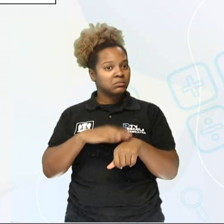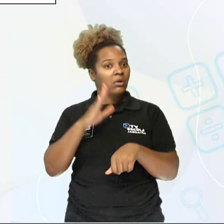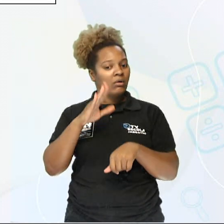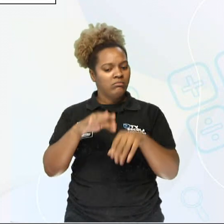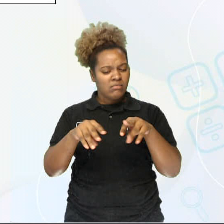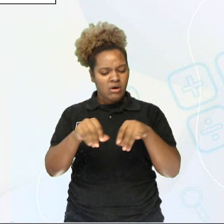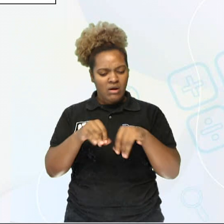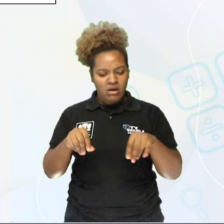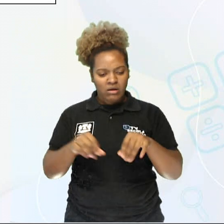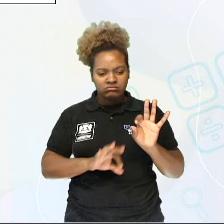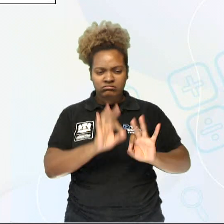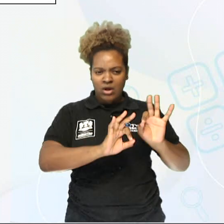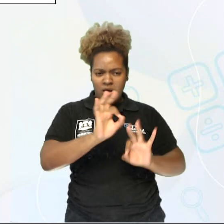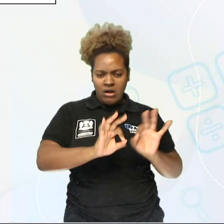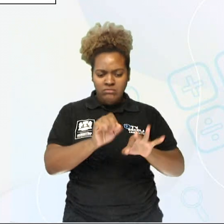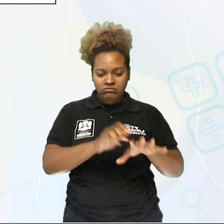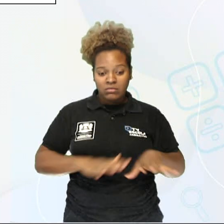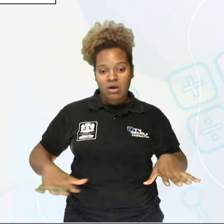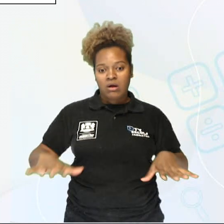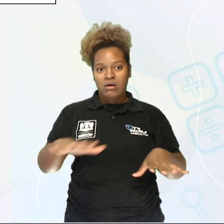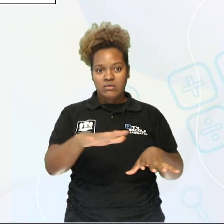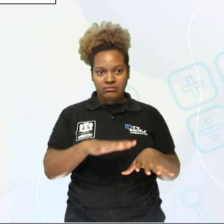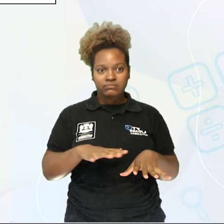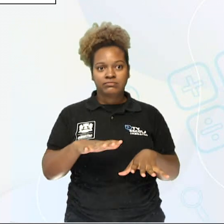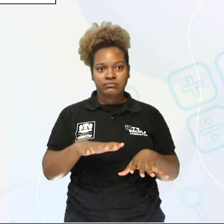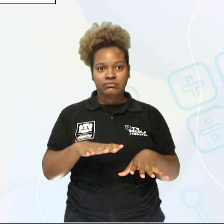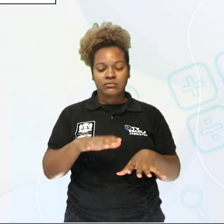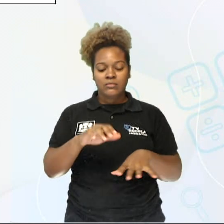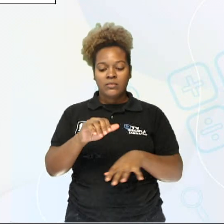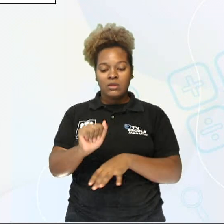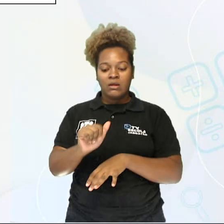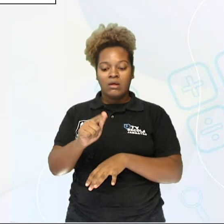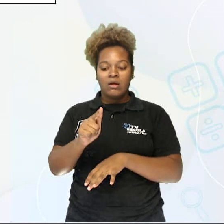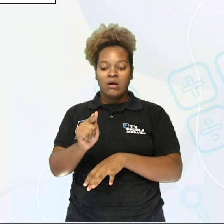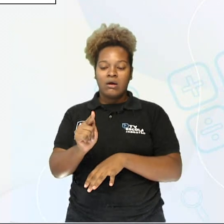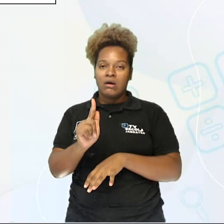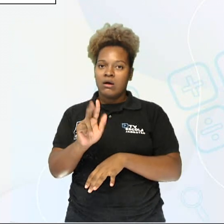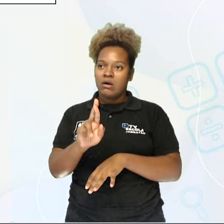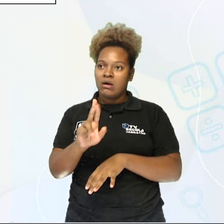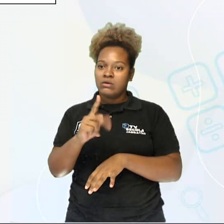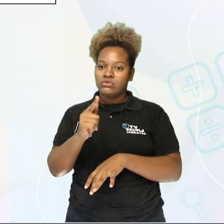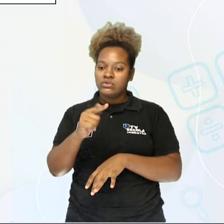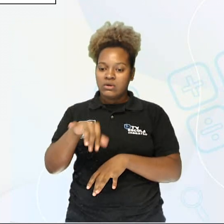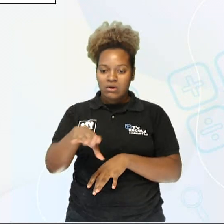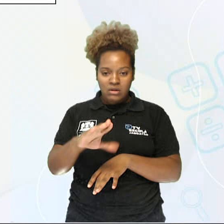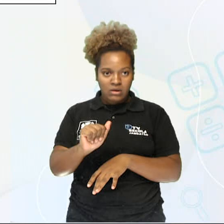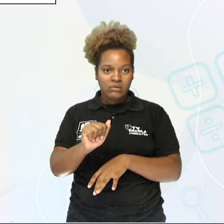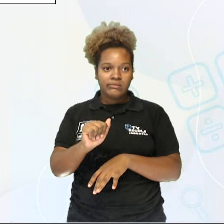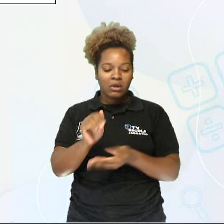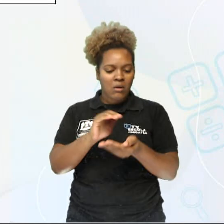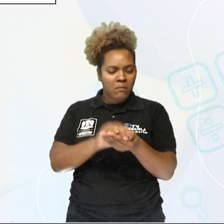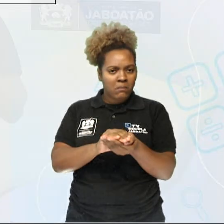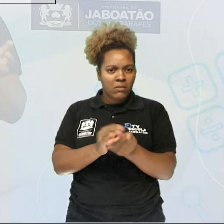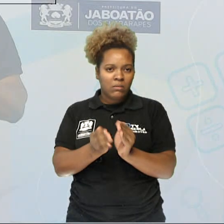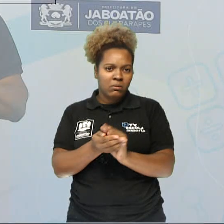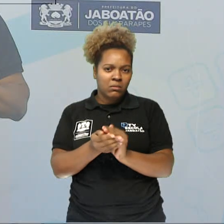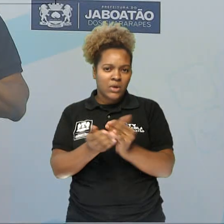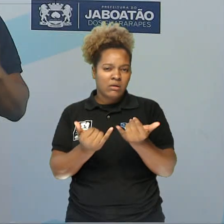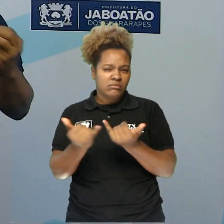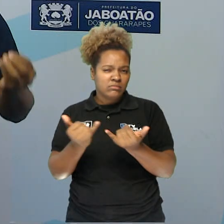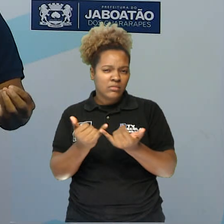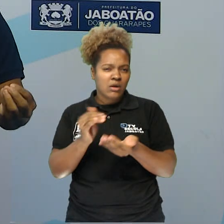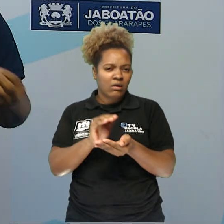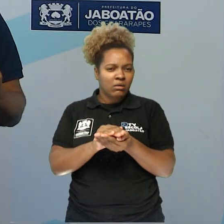até muitos terrenos. E a argila, que também é um tipo de rocha. Quero dar só a diferença,